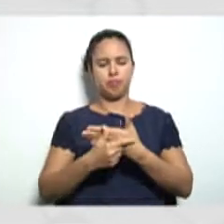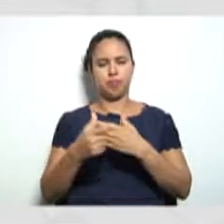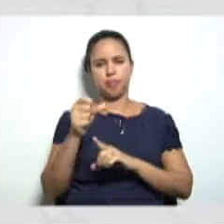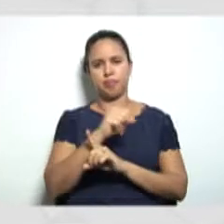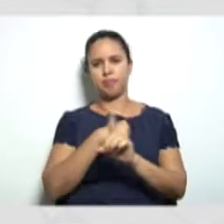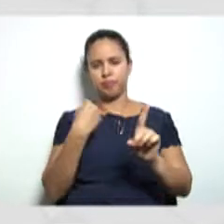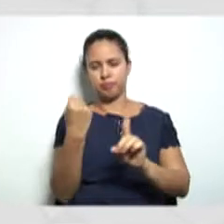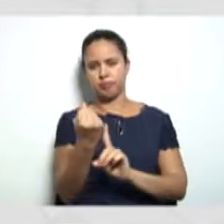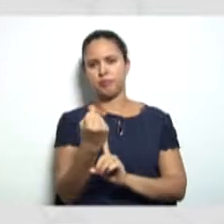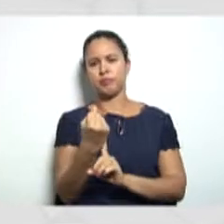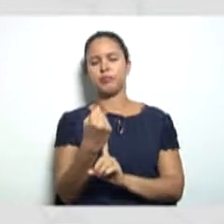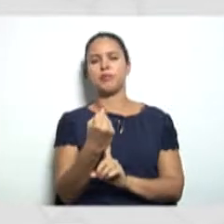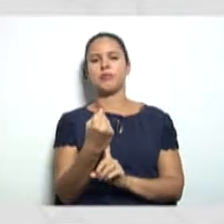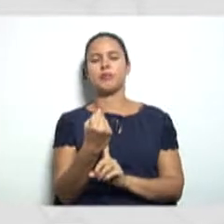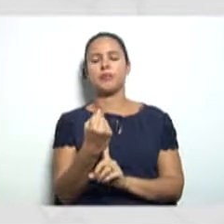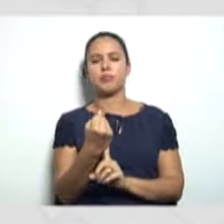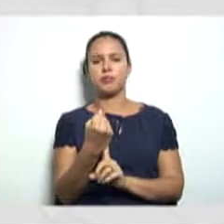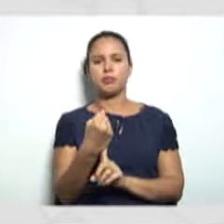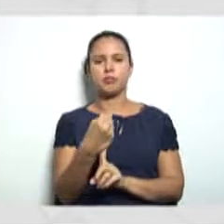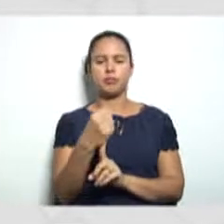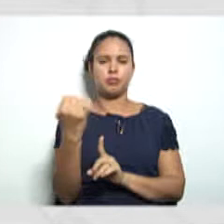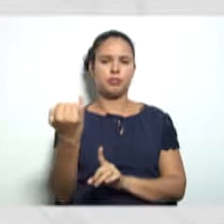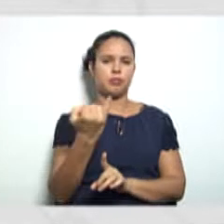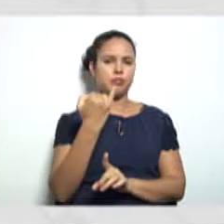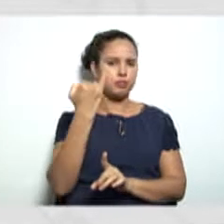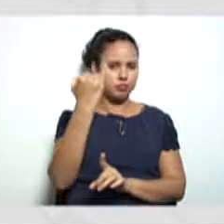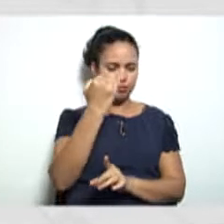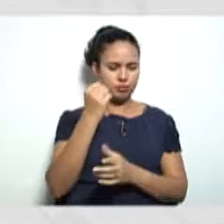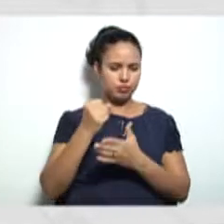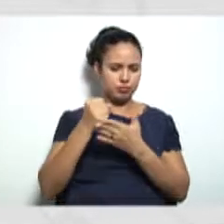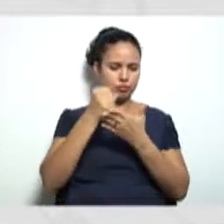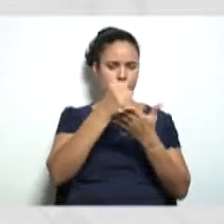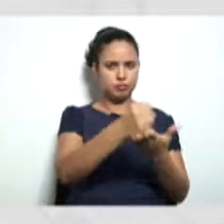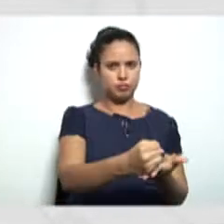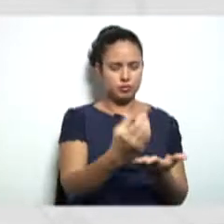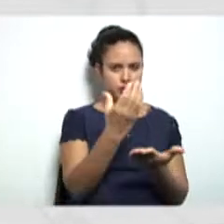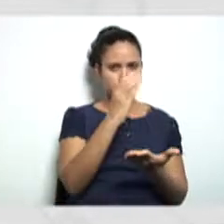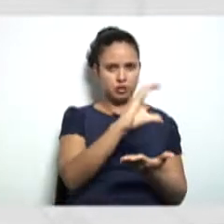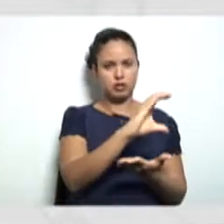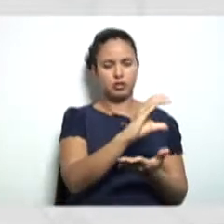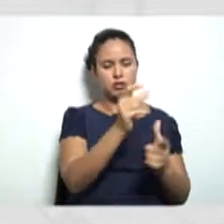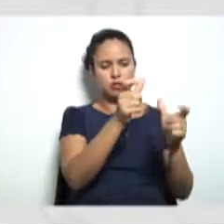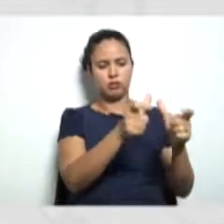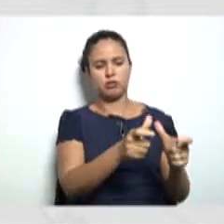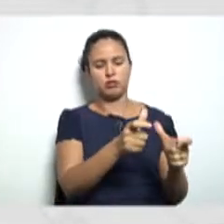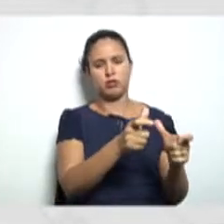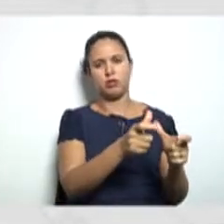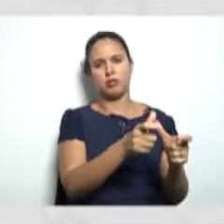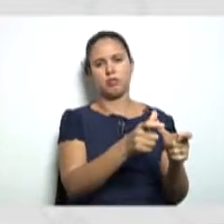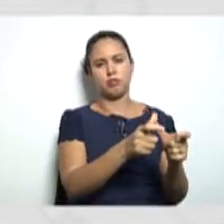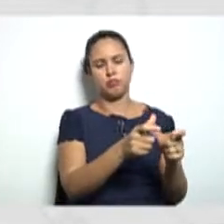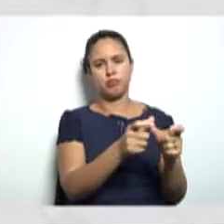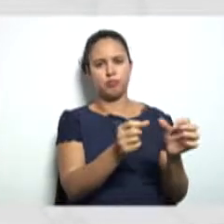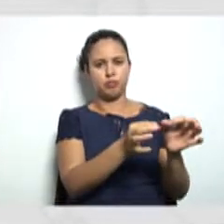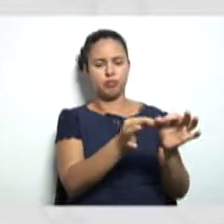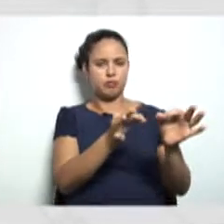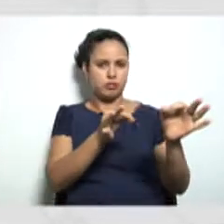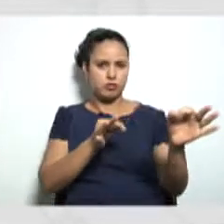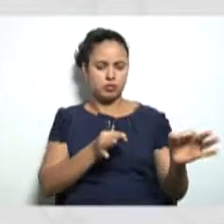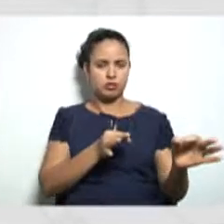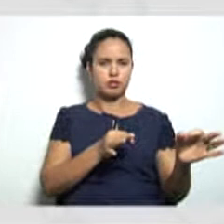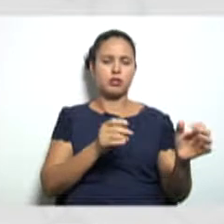de levar crédito a alguns municípios que não conheciam bancos, não tinham bancos. Tem como principal objetivo a prestação de